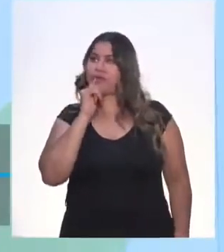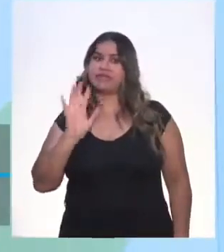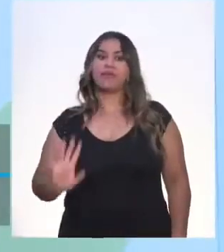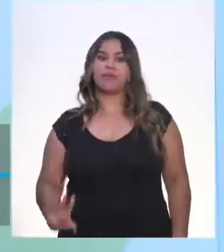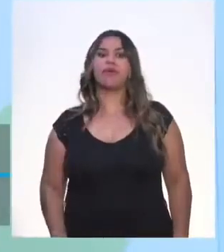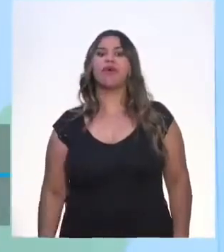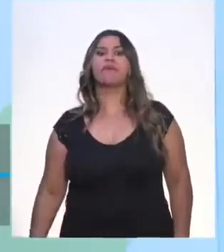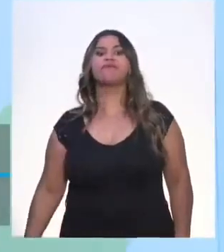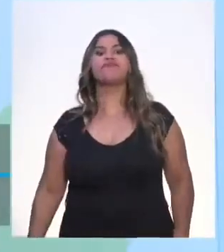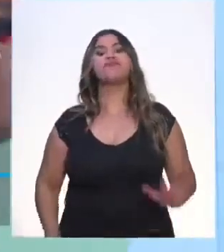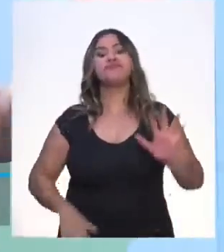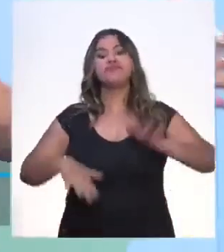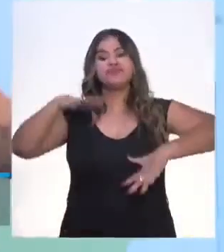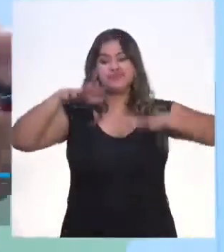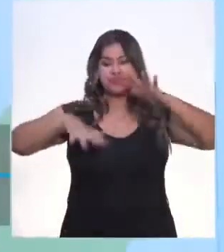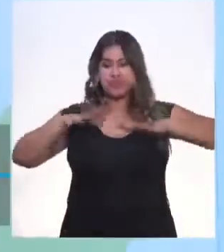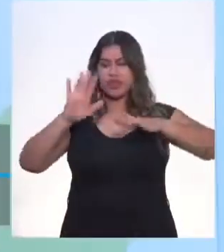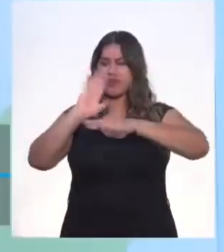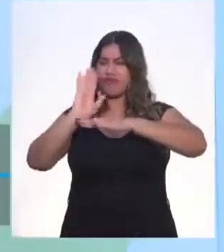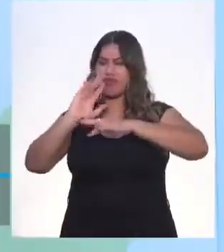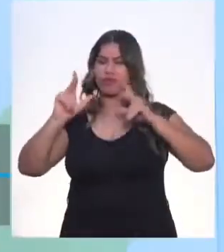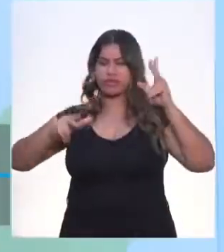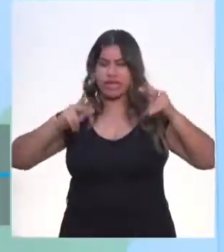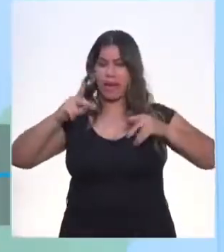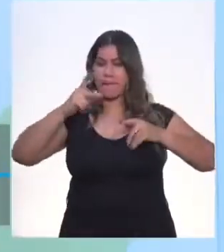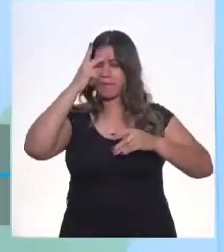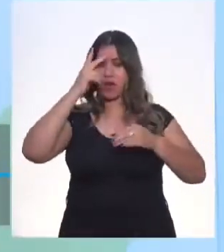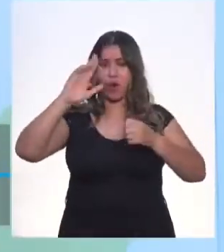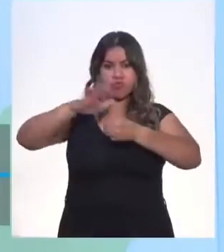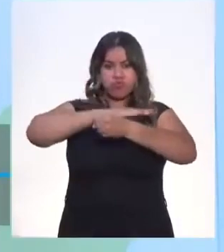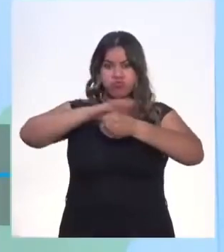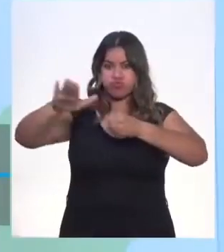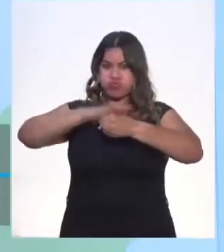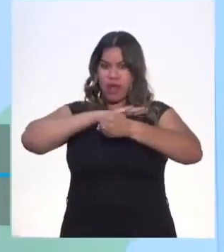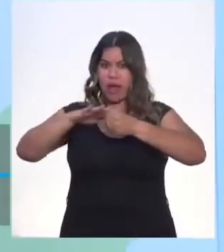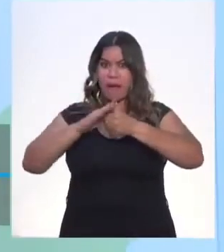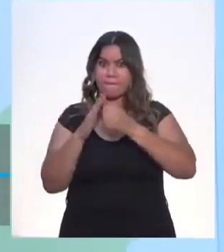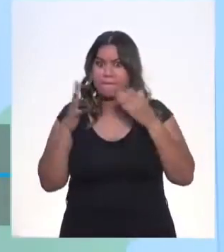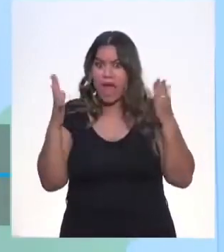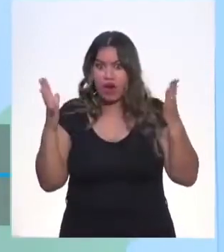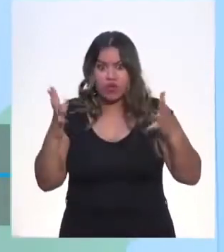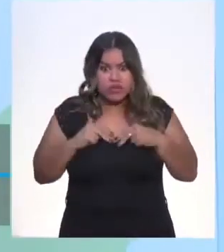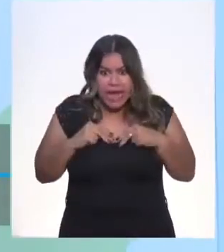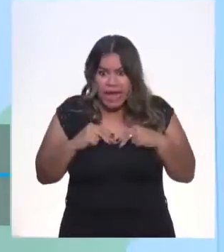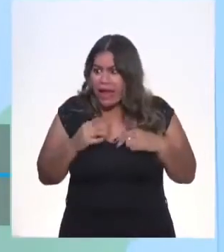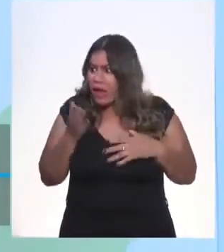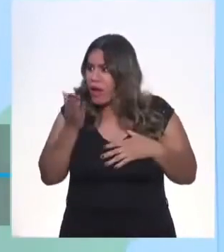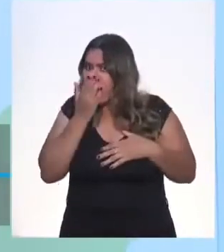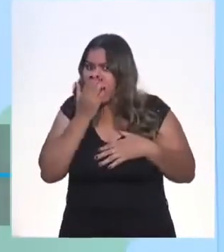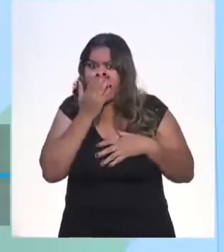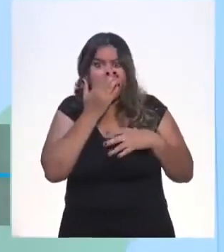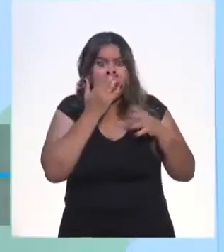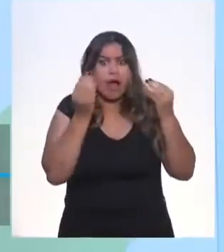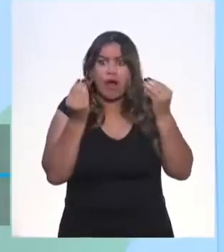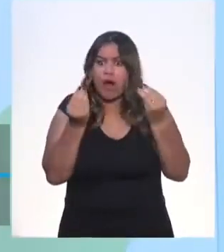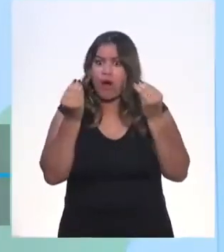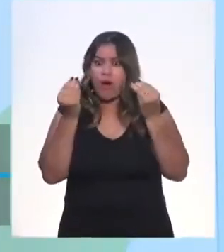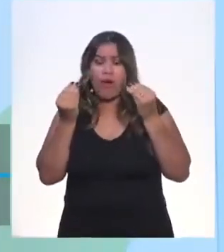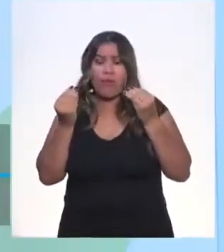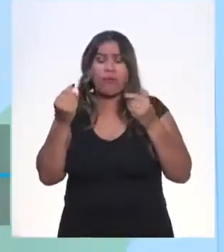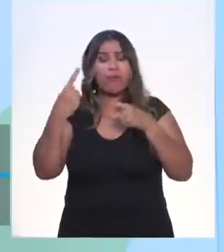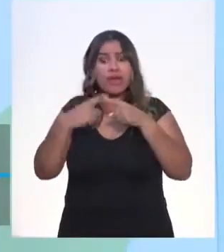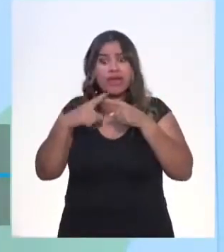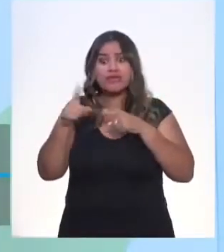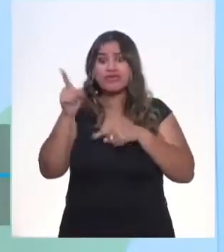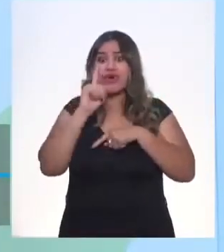você vê aqueles filmes, séries, tem um monte de gente aglomerada, você fala, misericórdia, o que está acontecendo? Porque justamente tudo que a gente convive todos os